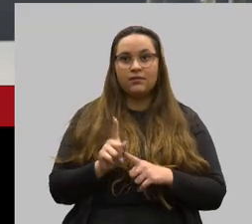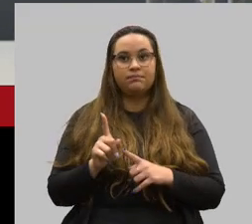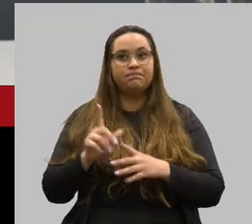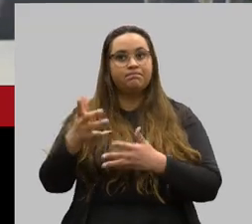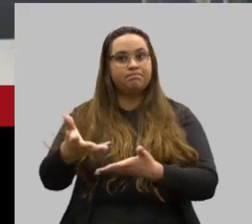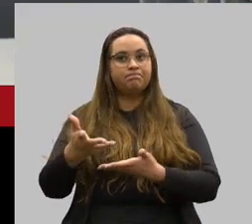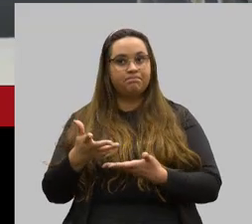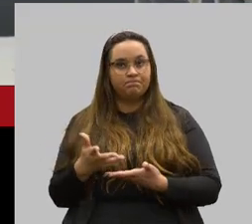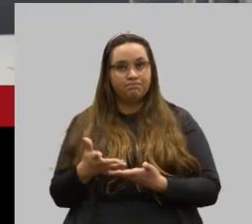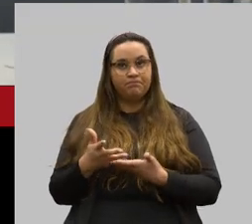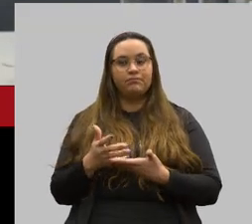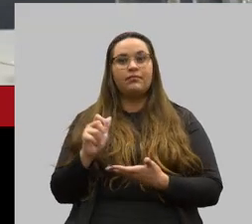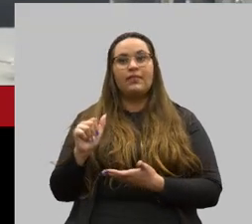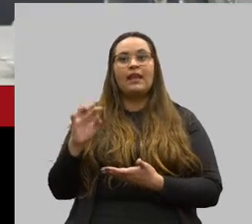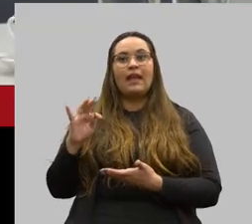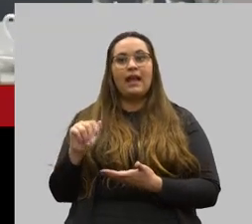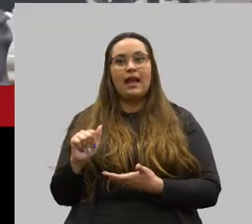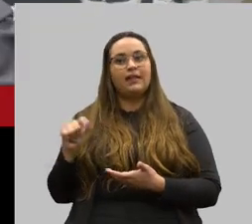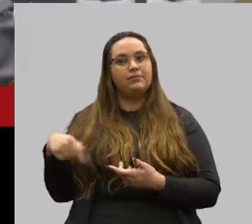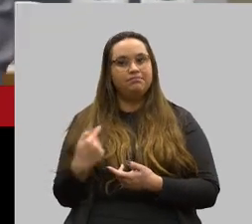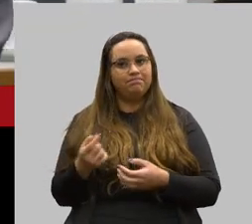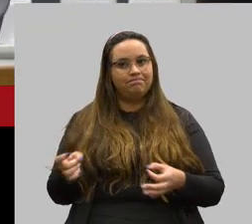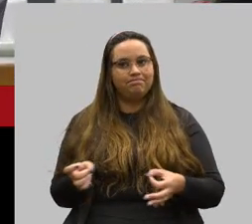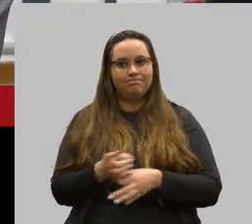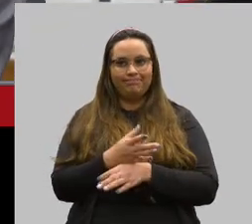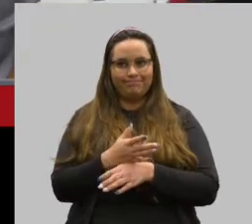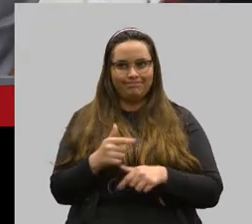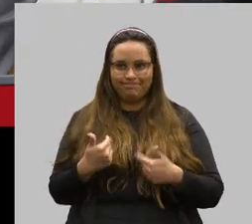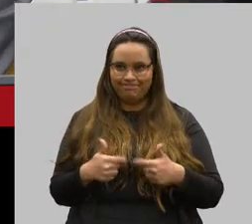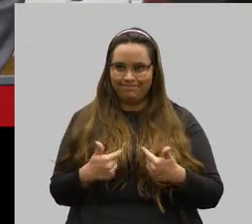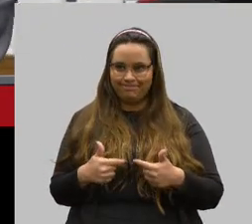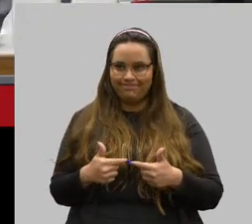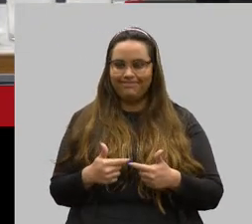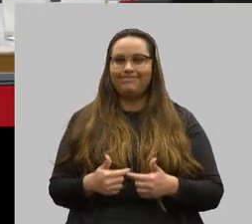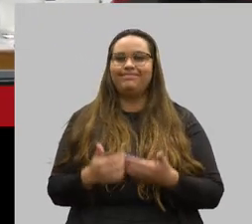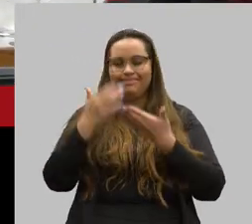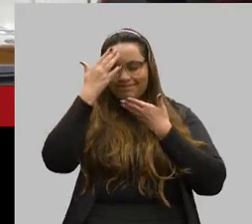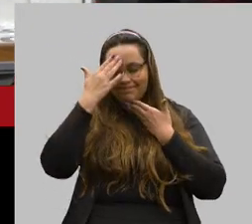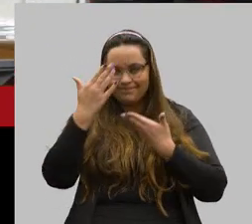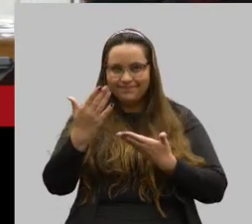a lavatura da ata encerra os nossos trabalhos Muito obrigado V